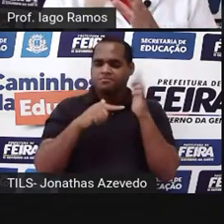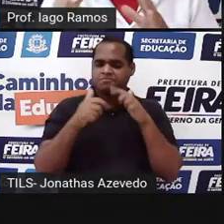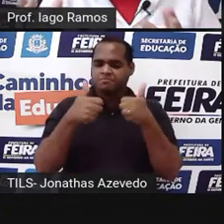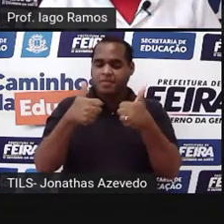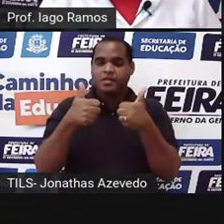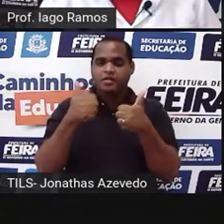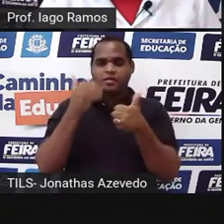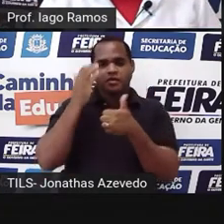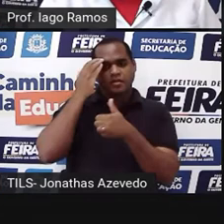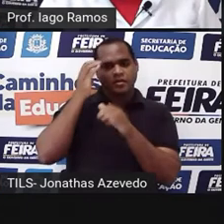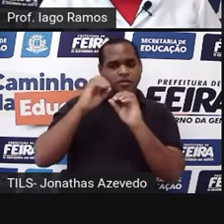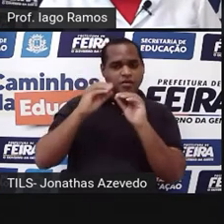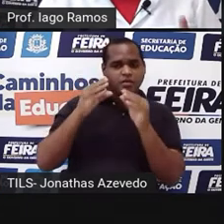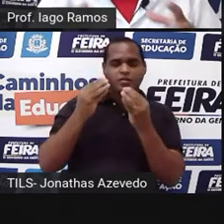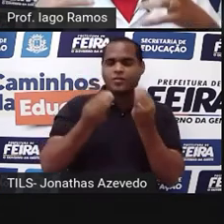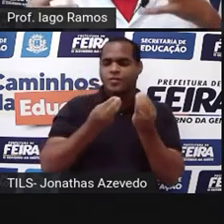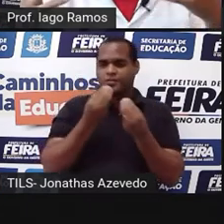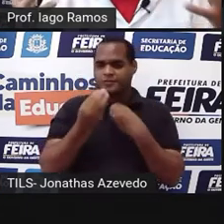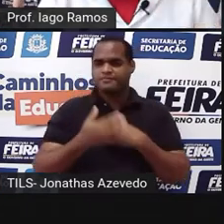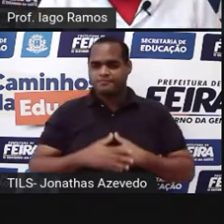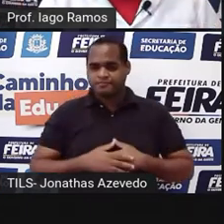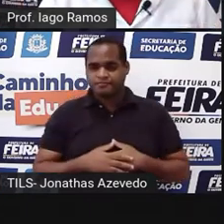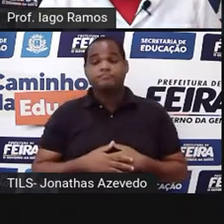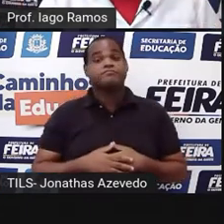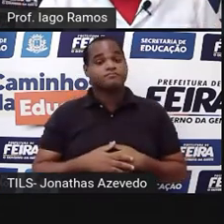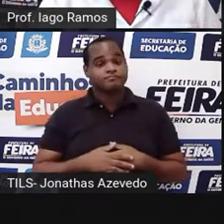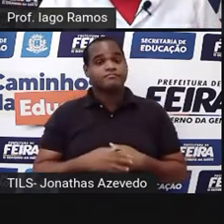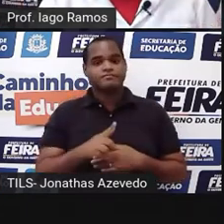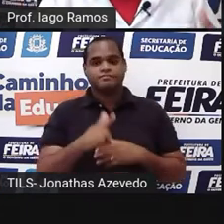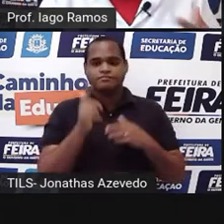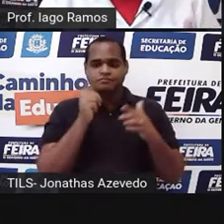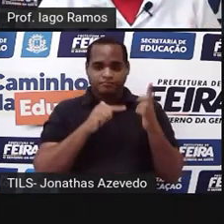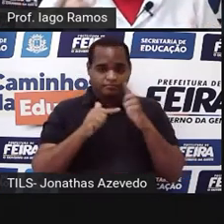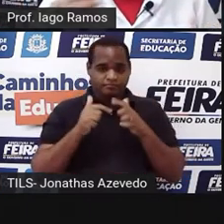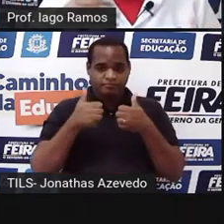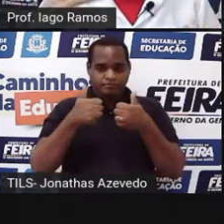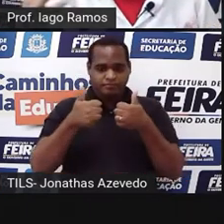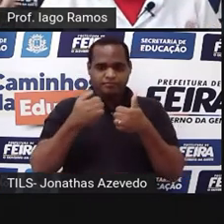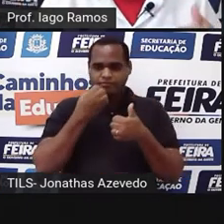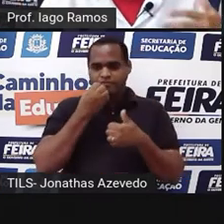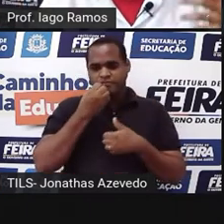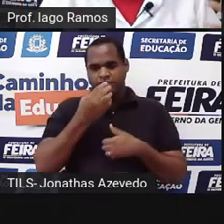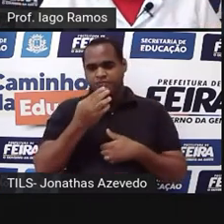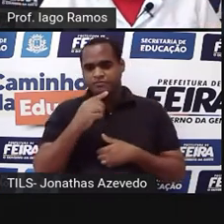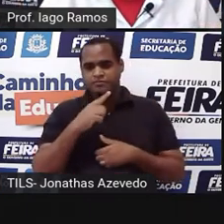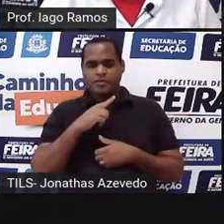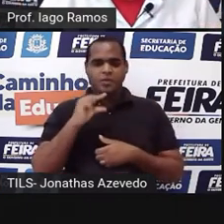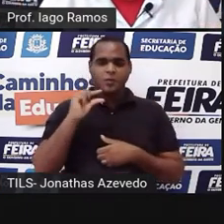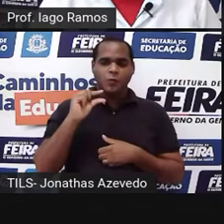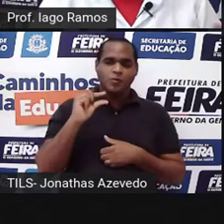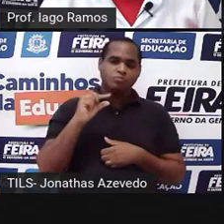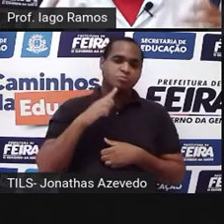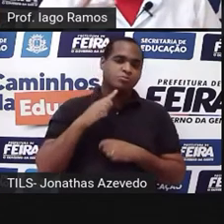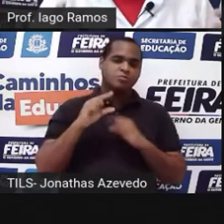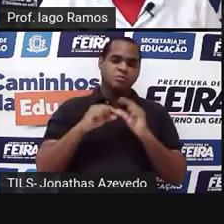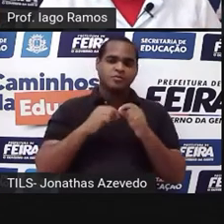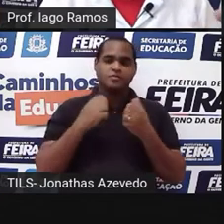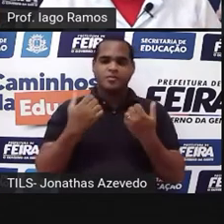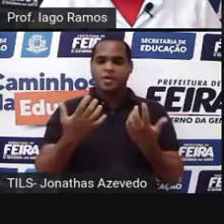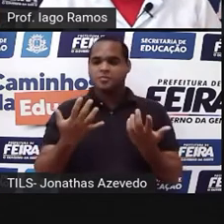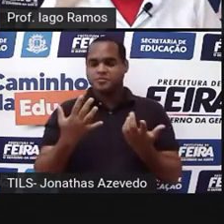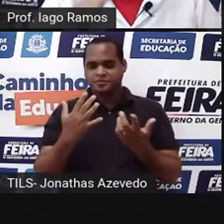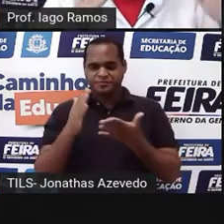conseguiu entender até esse momento? E o quanto é que você conseguiu? Se foi muito, se foi muito, se foi pouco, se foi mais